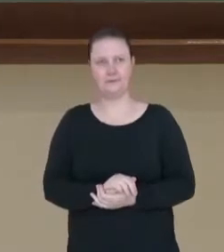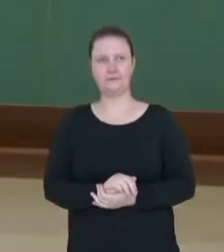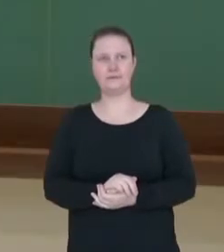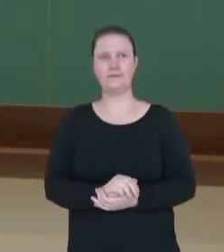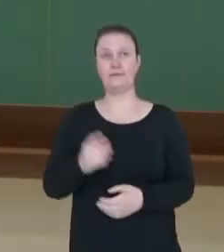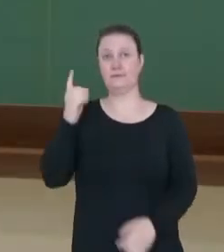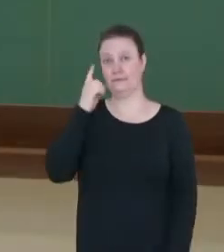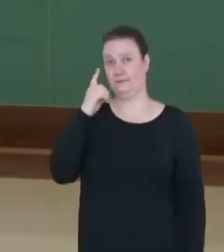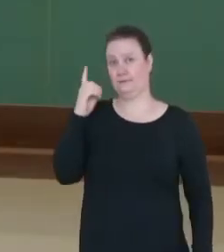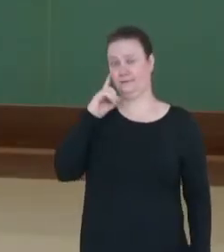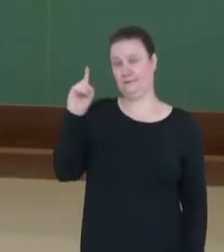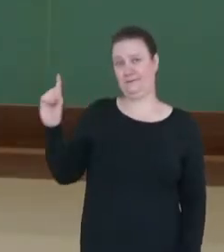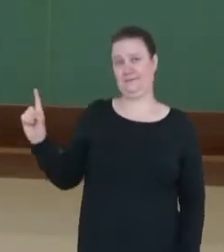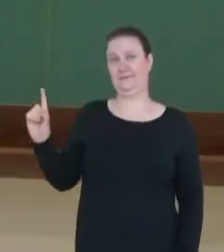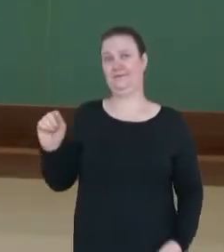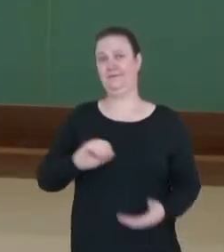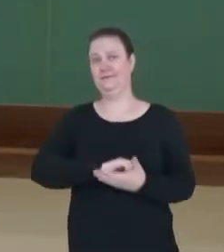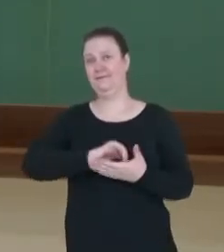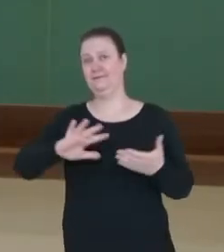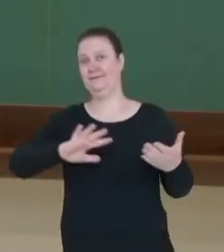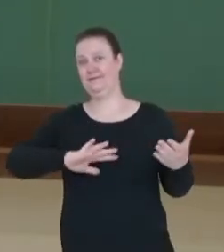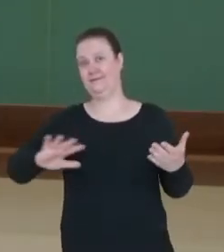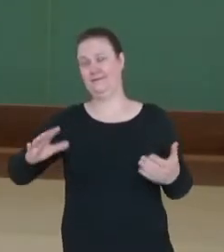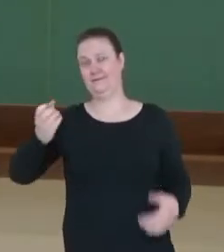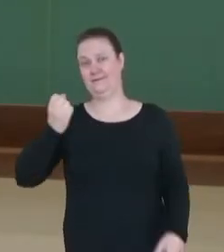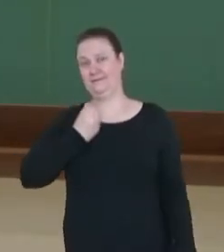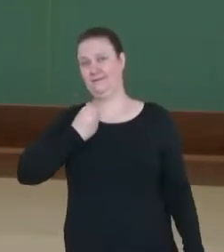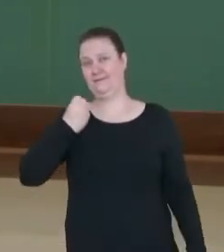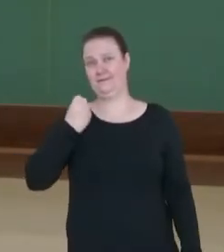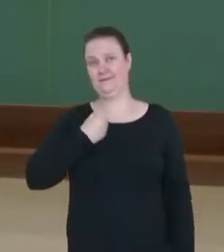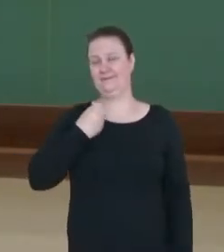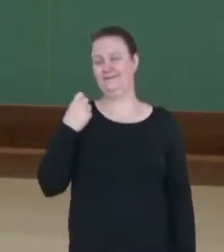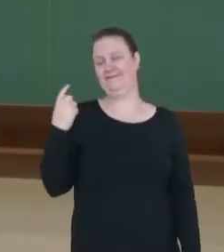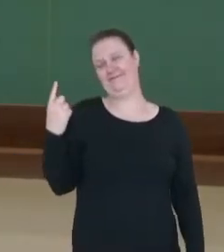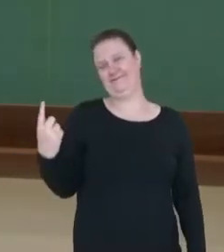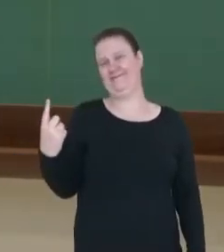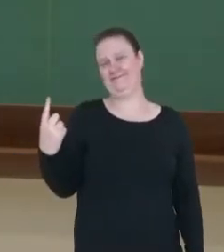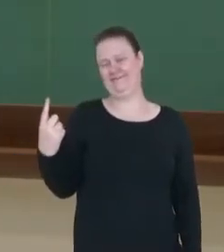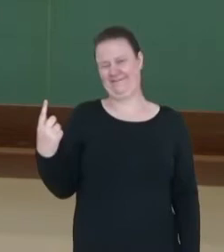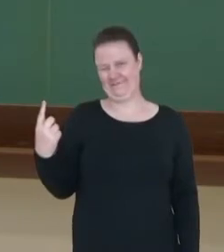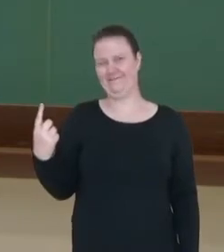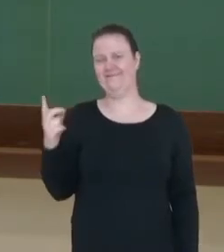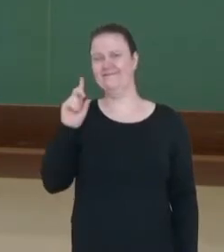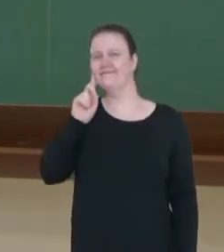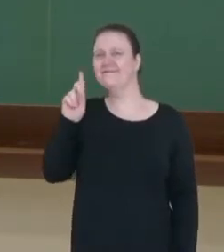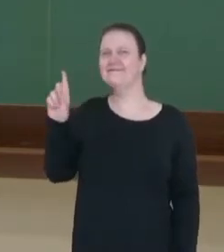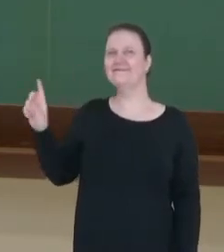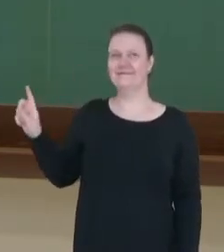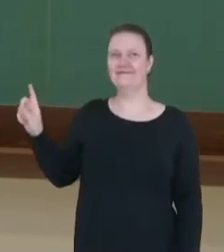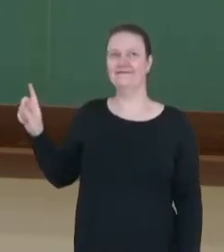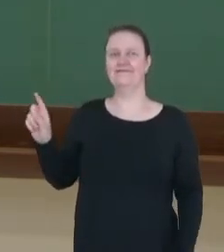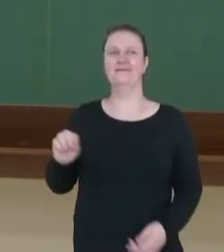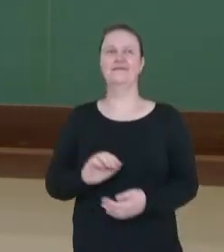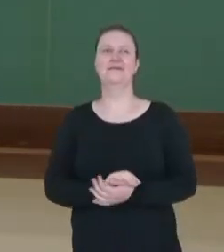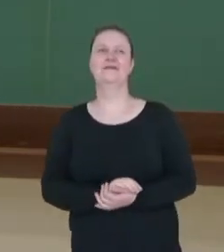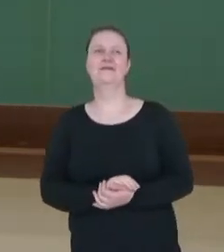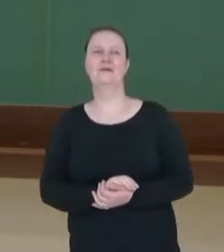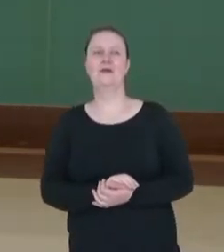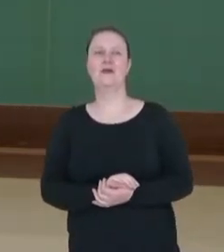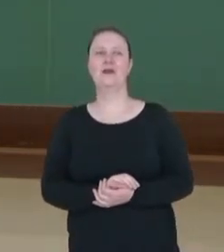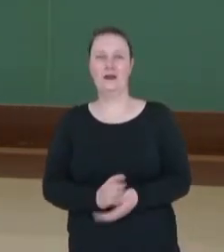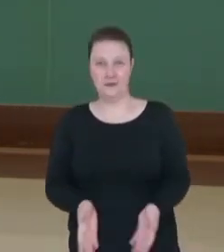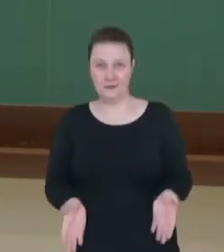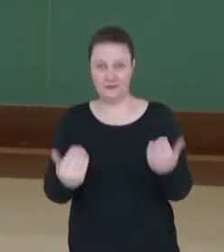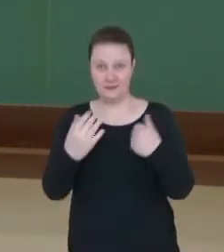Chegamos com isso, depois desse preparo poético todo, claro, ao quê? A atividade 1.